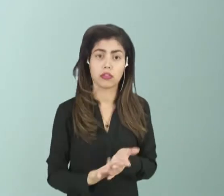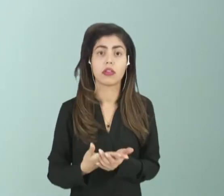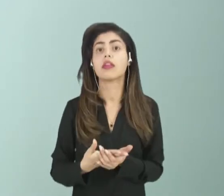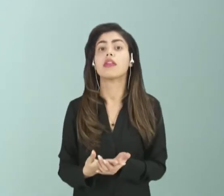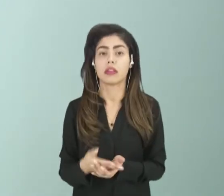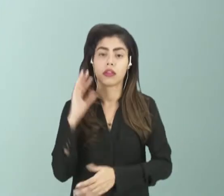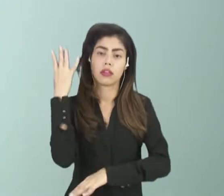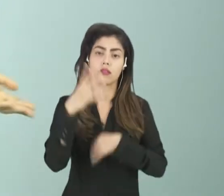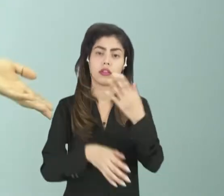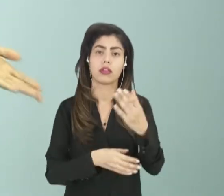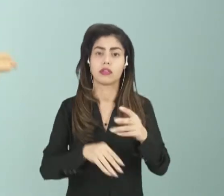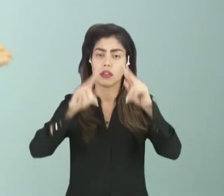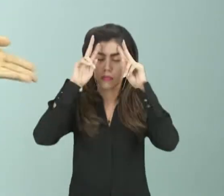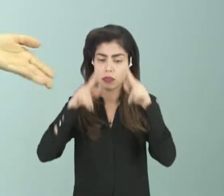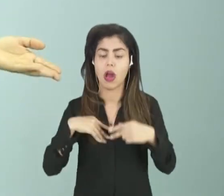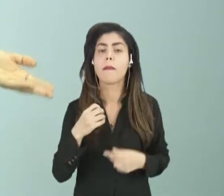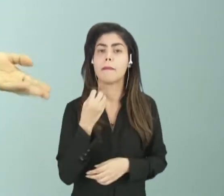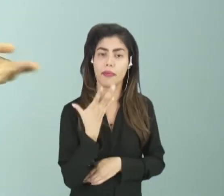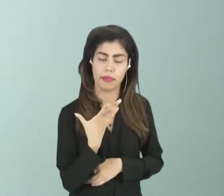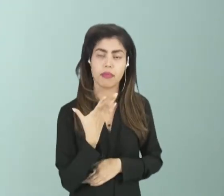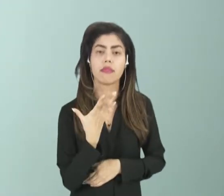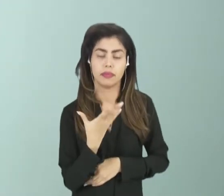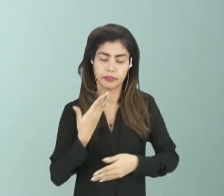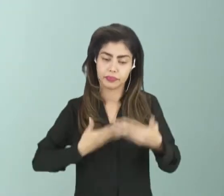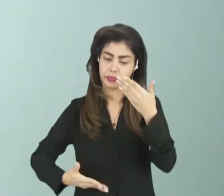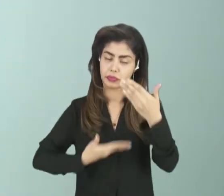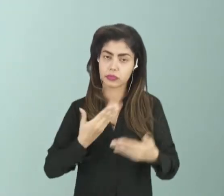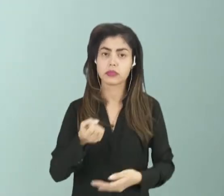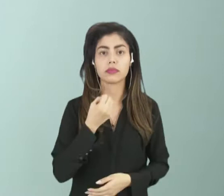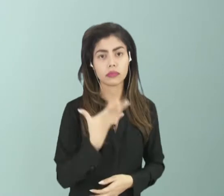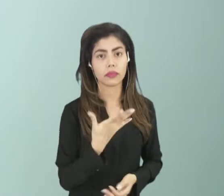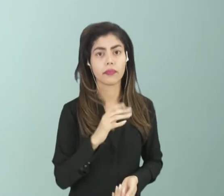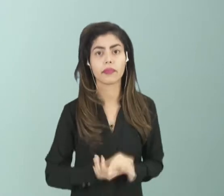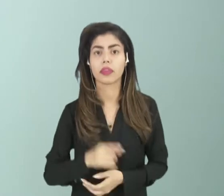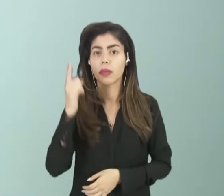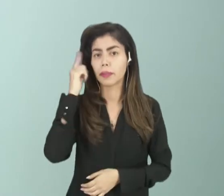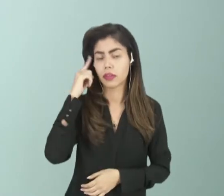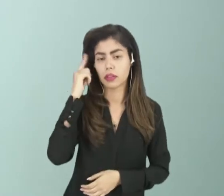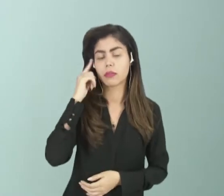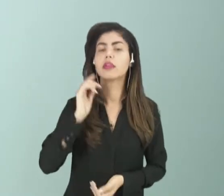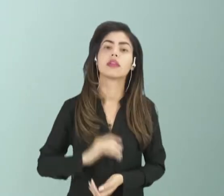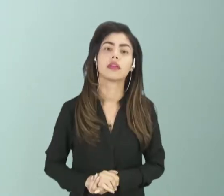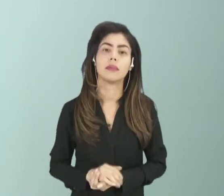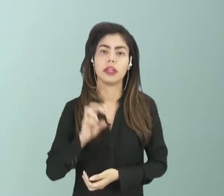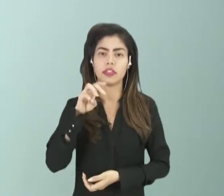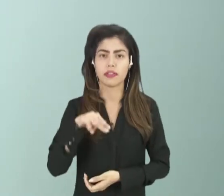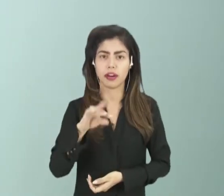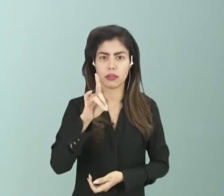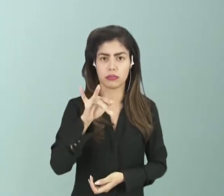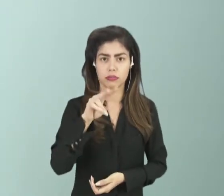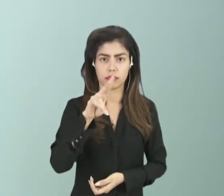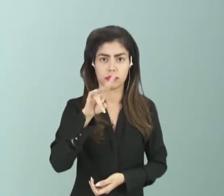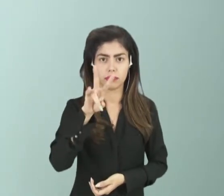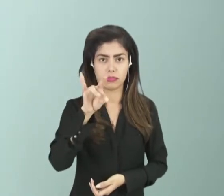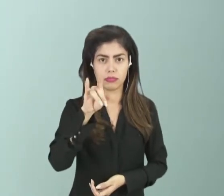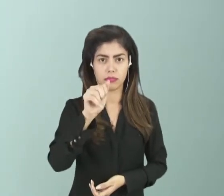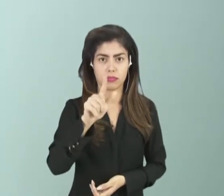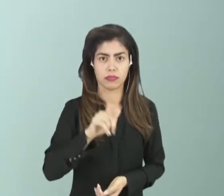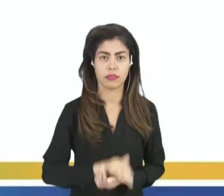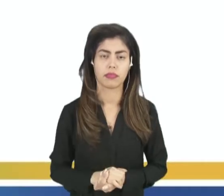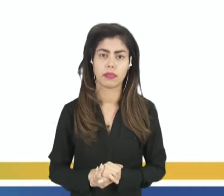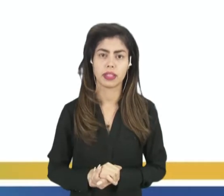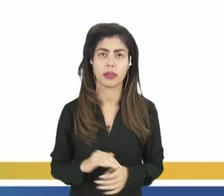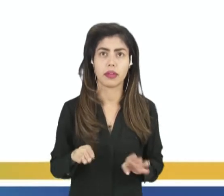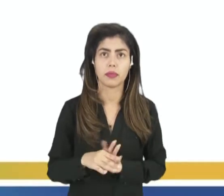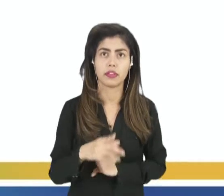boa, então a gente vive bem uns com os outros. E também o pensamento medieval, que deu origem à teoria divina